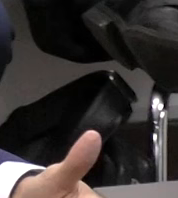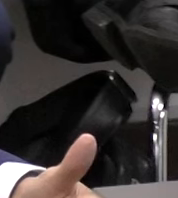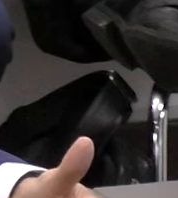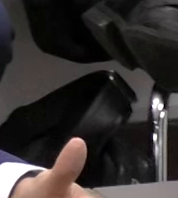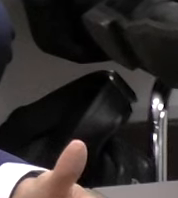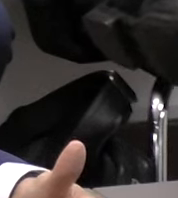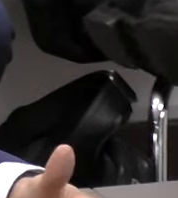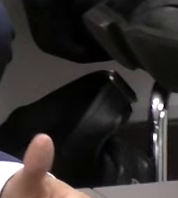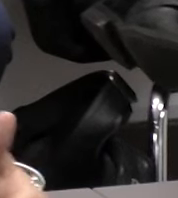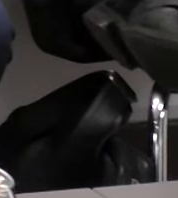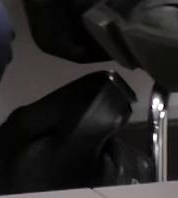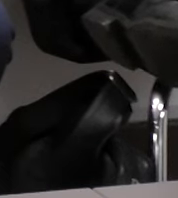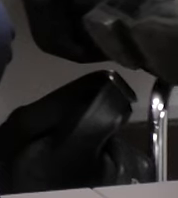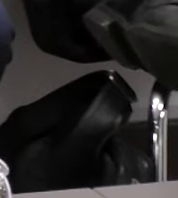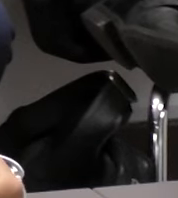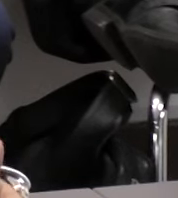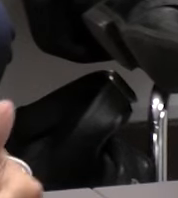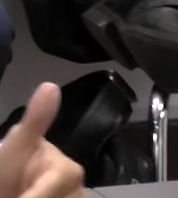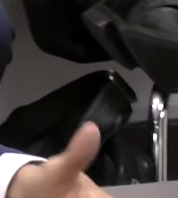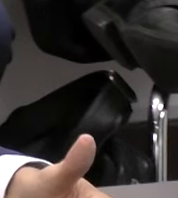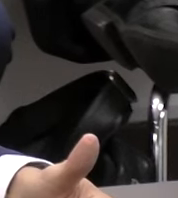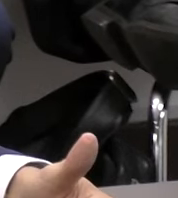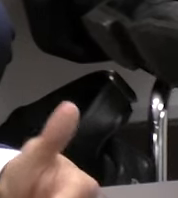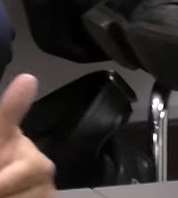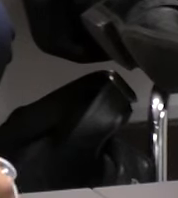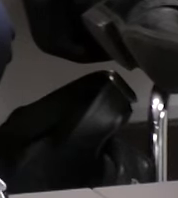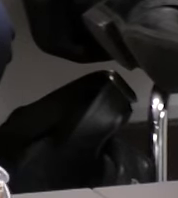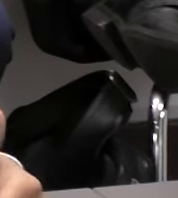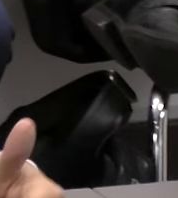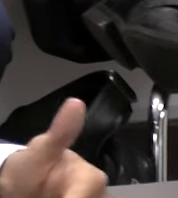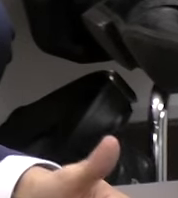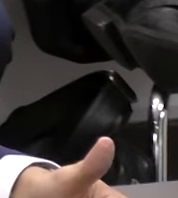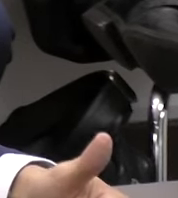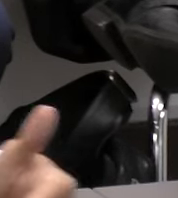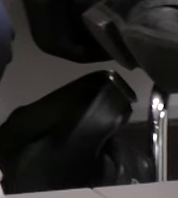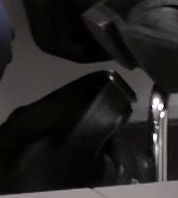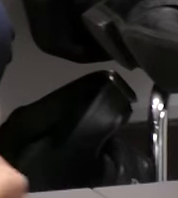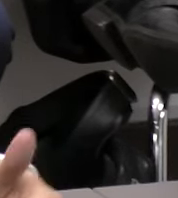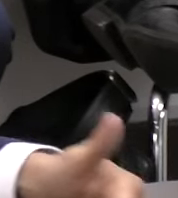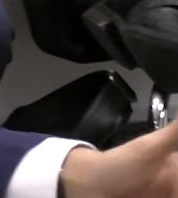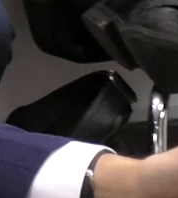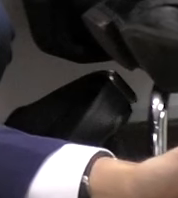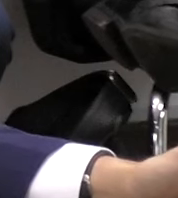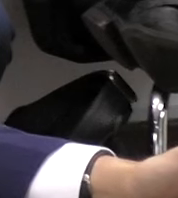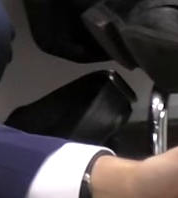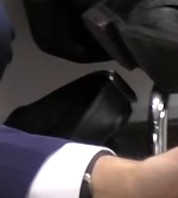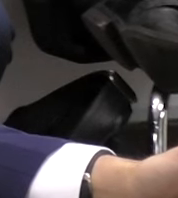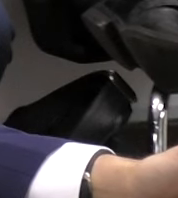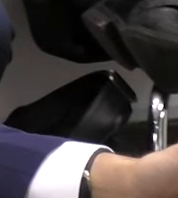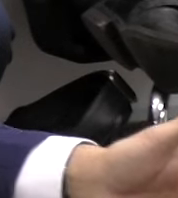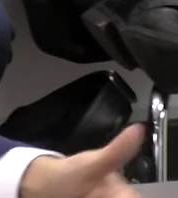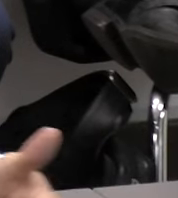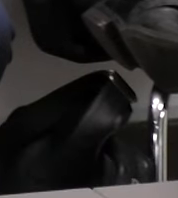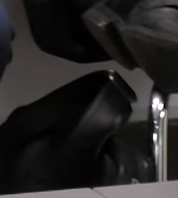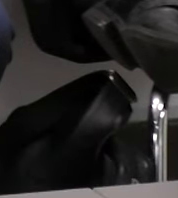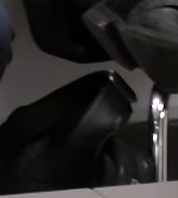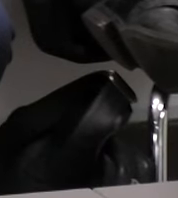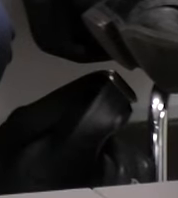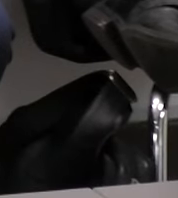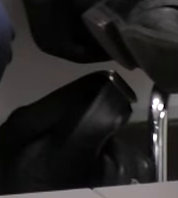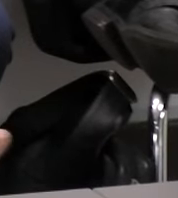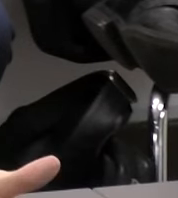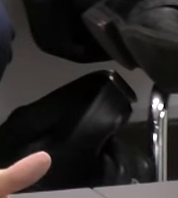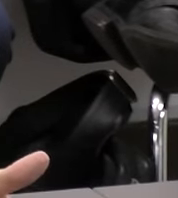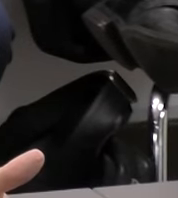Poder Judiciário essa pessoa não pode sofrer qualquer consequência decorrente daquela apuração que resultou